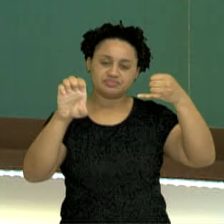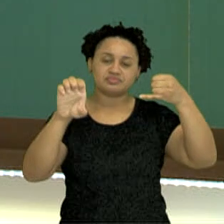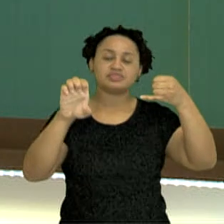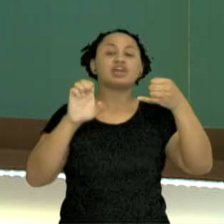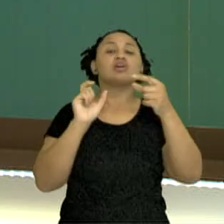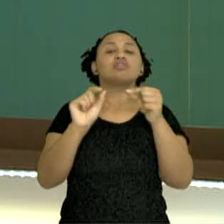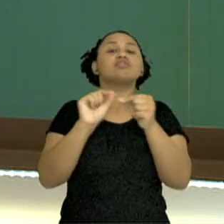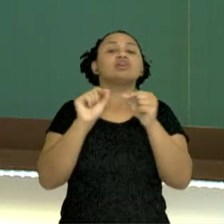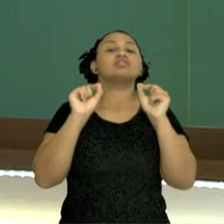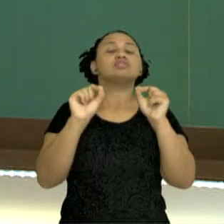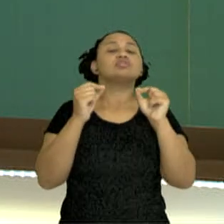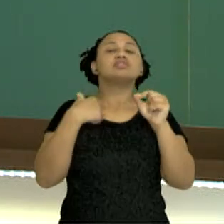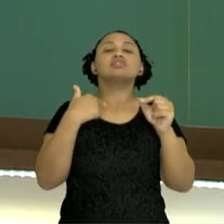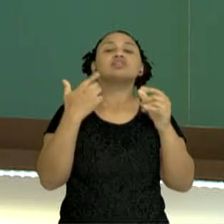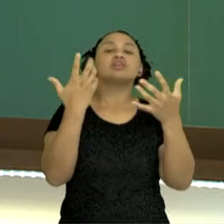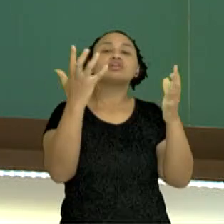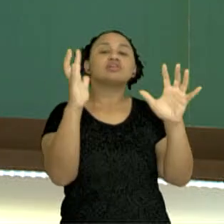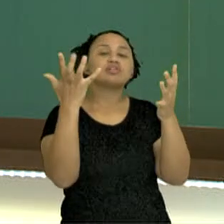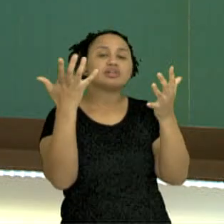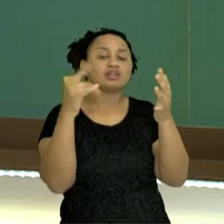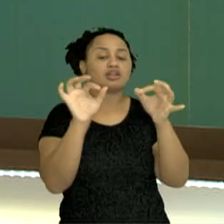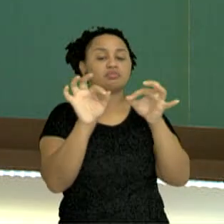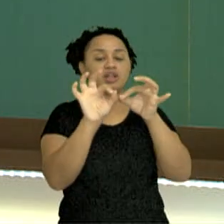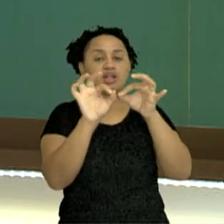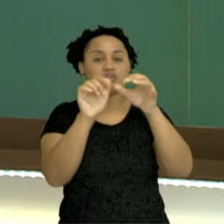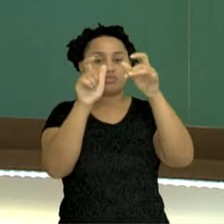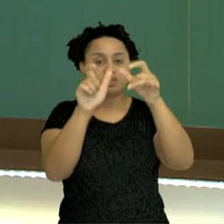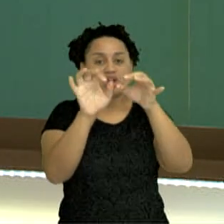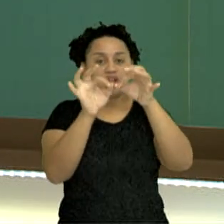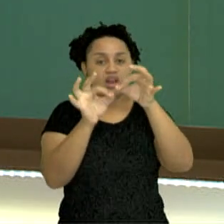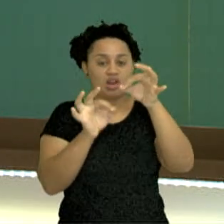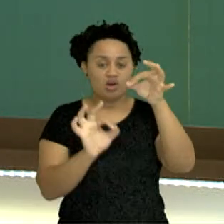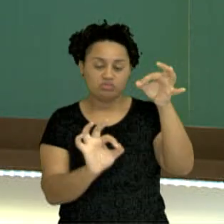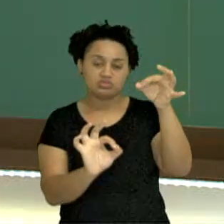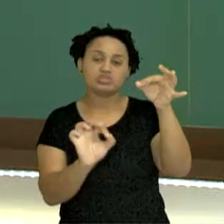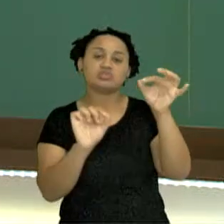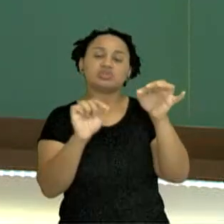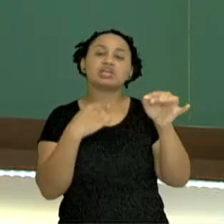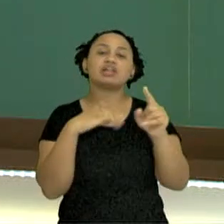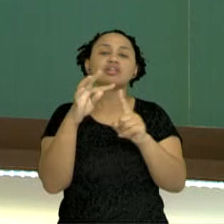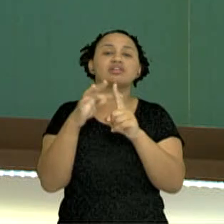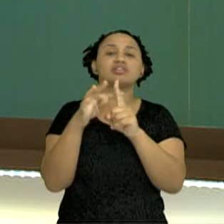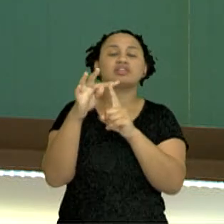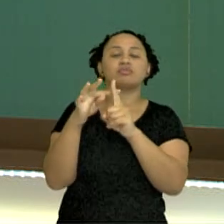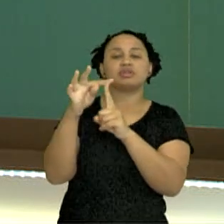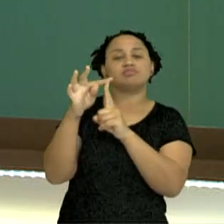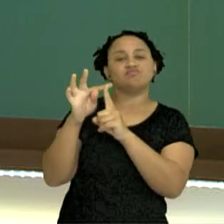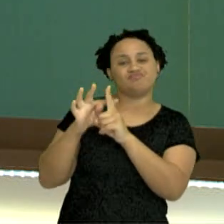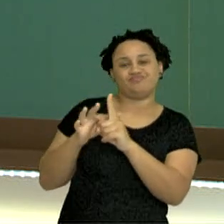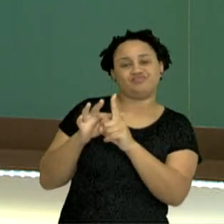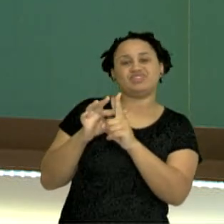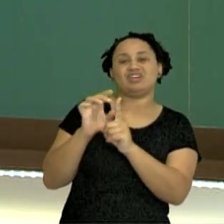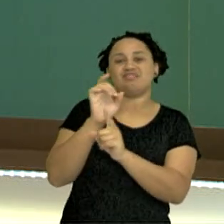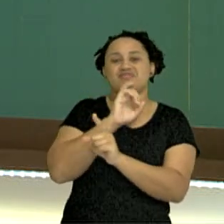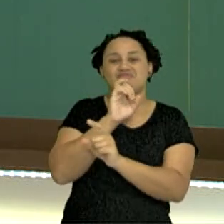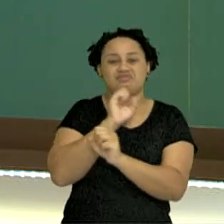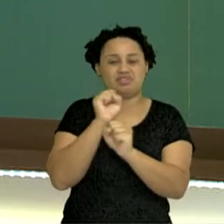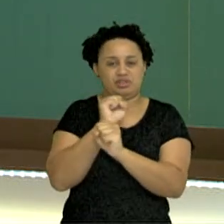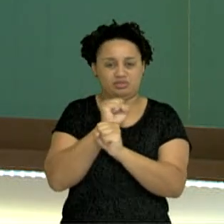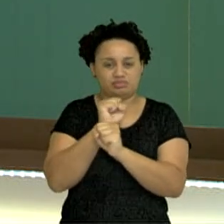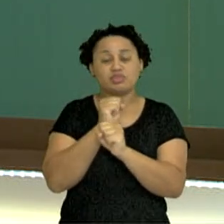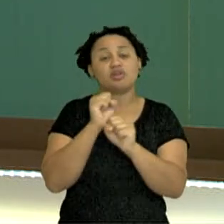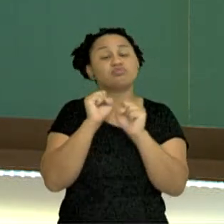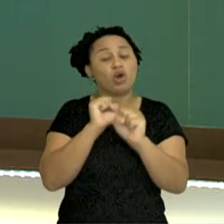o clima nas áreas mais distantes da linha do Equador venha tendo temperaturas mais amenas e ainda podendo chegar